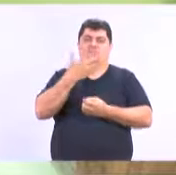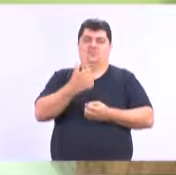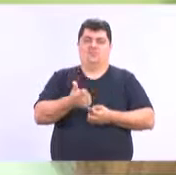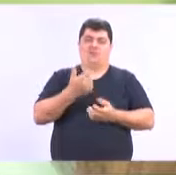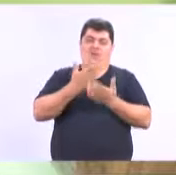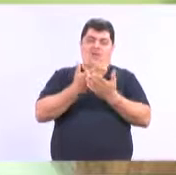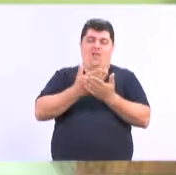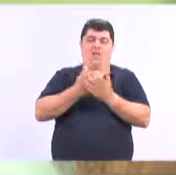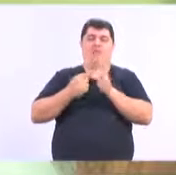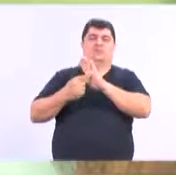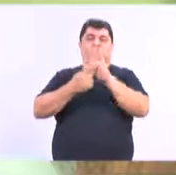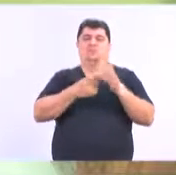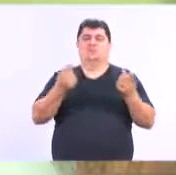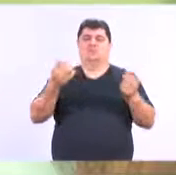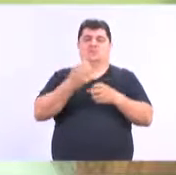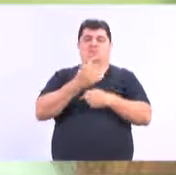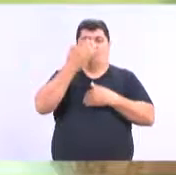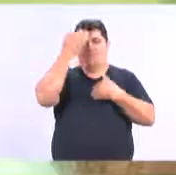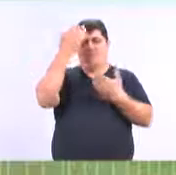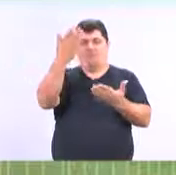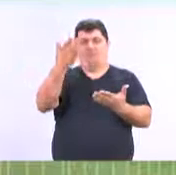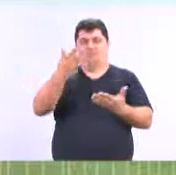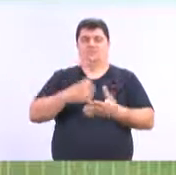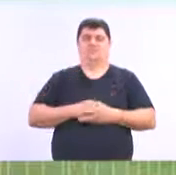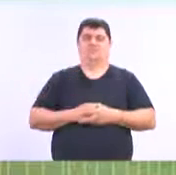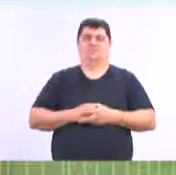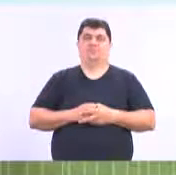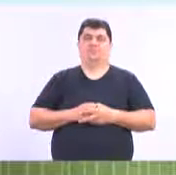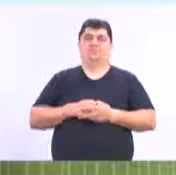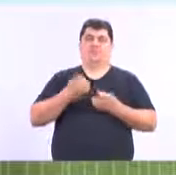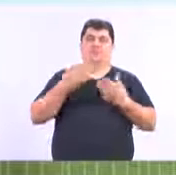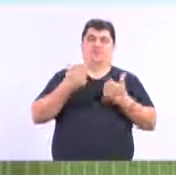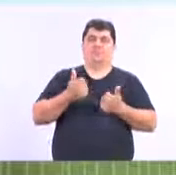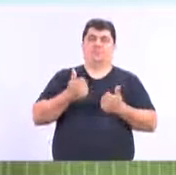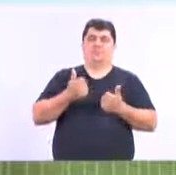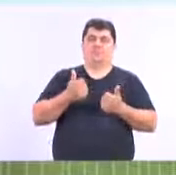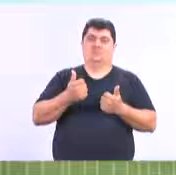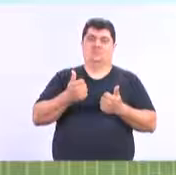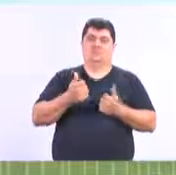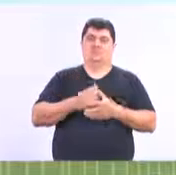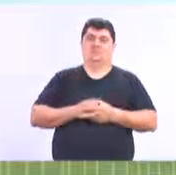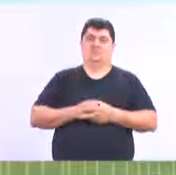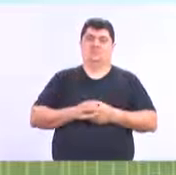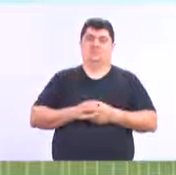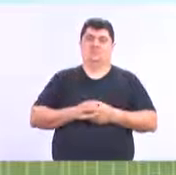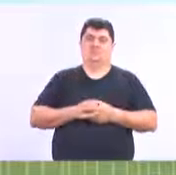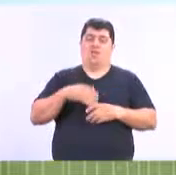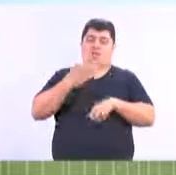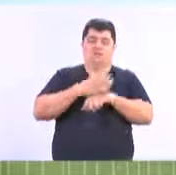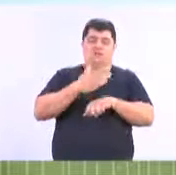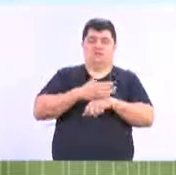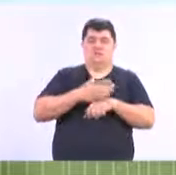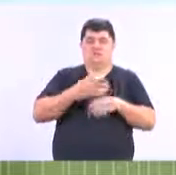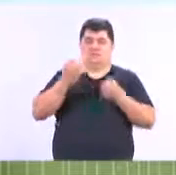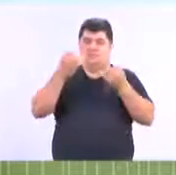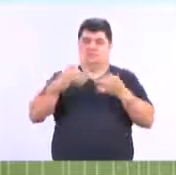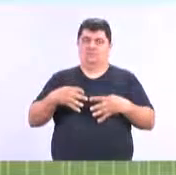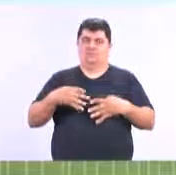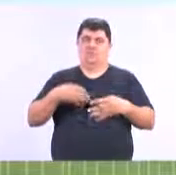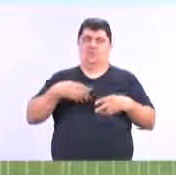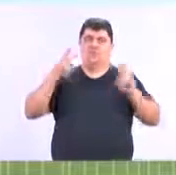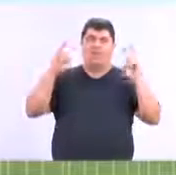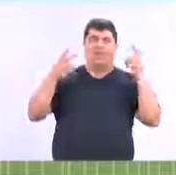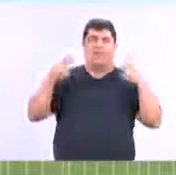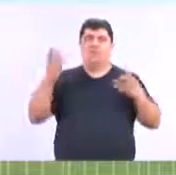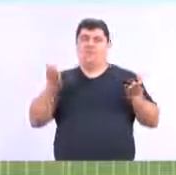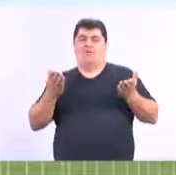de aula sobre demonstrações contábeis. Muito obrigada. Bom, gente, é isso, a gente já está despedindo, vamos falar das atividades, né? Vocês, carnaval, claro,